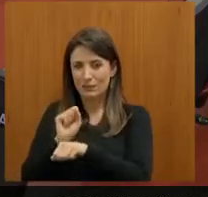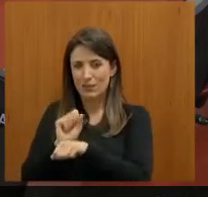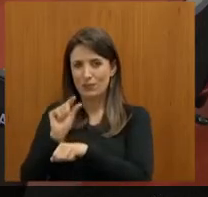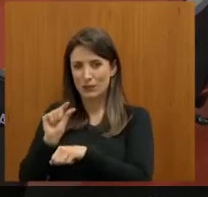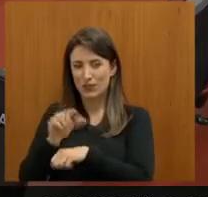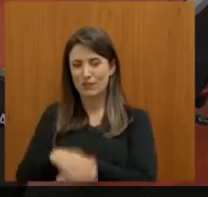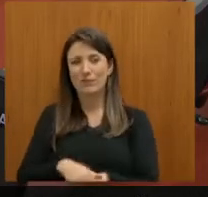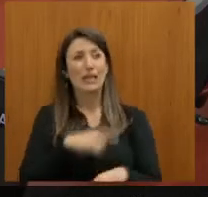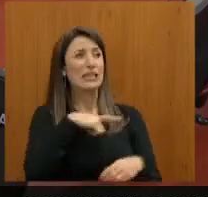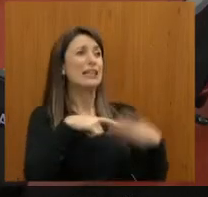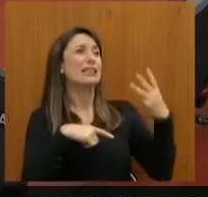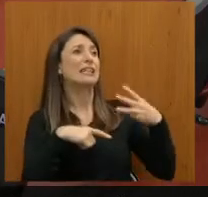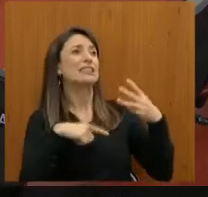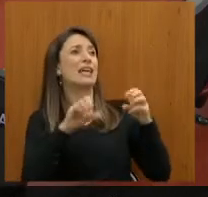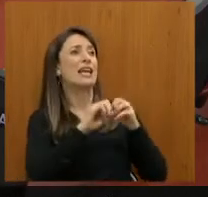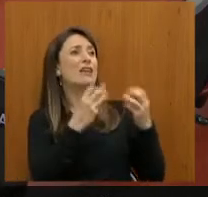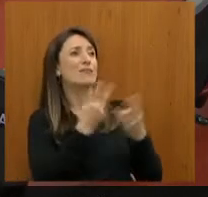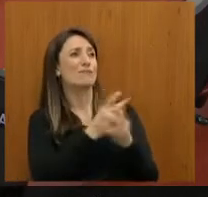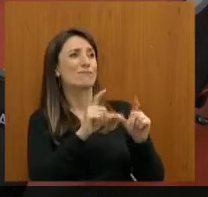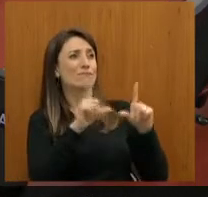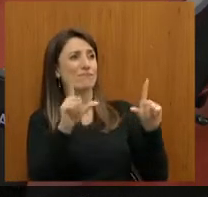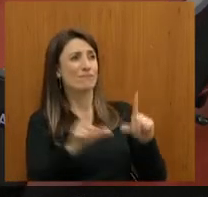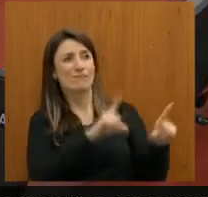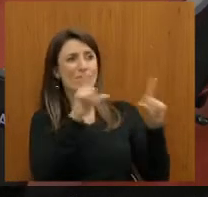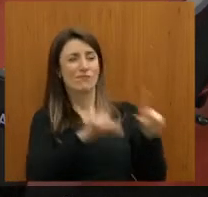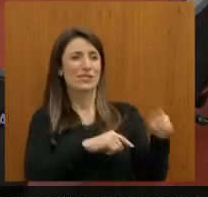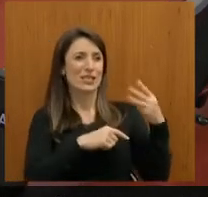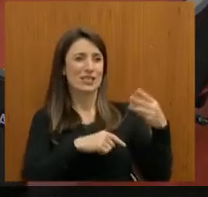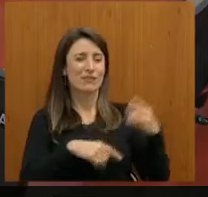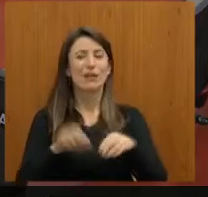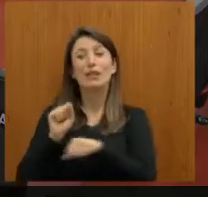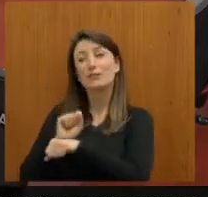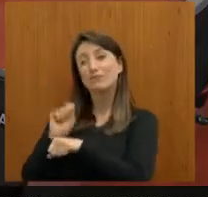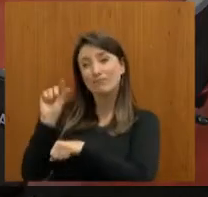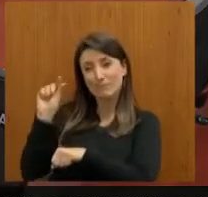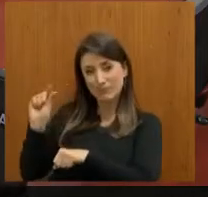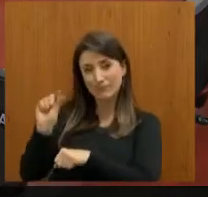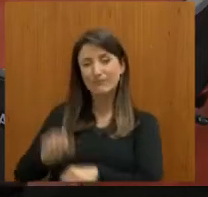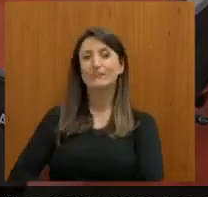poder ir lá economizar aqui tudo bem aí